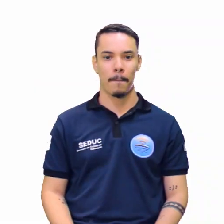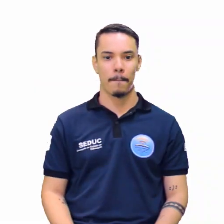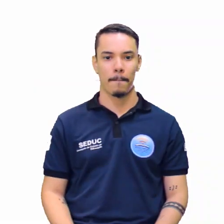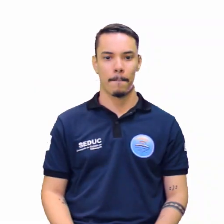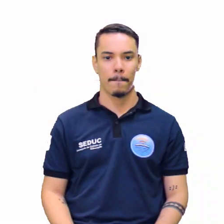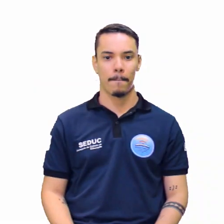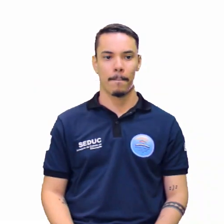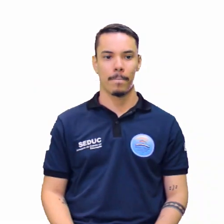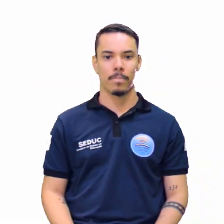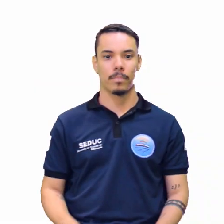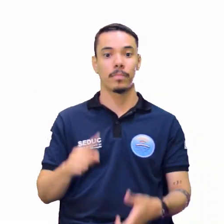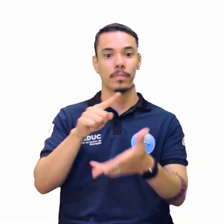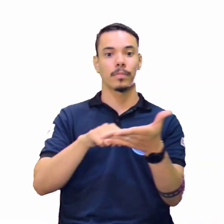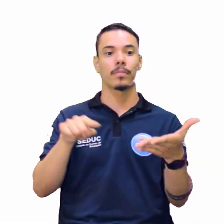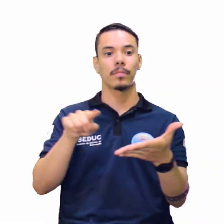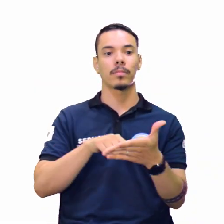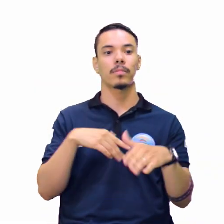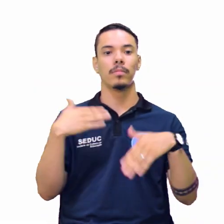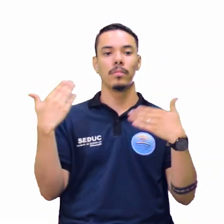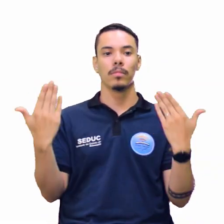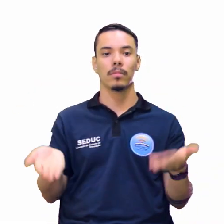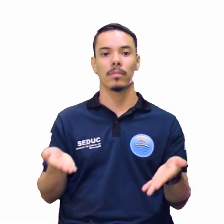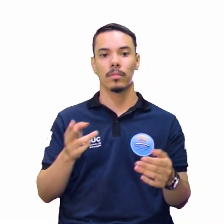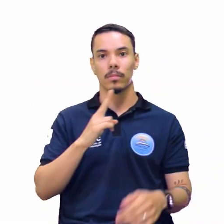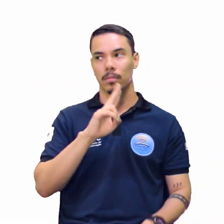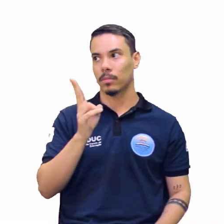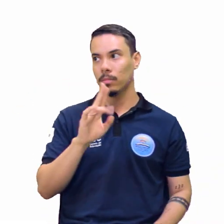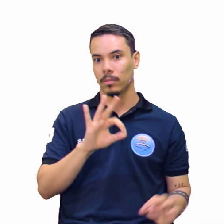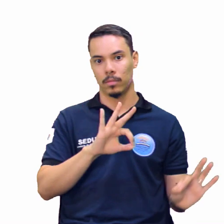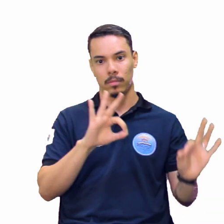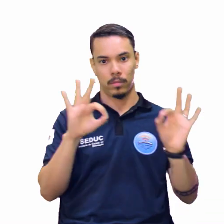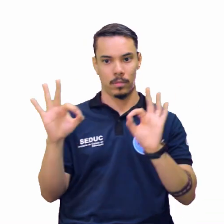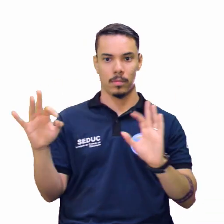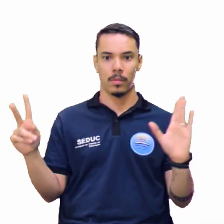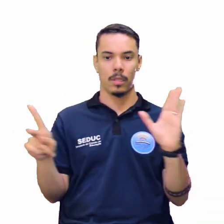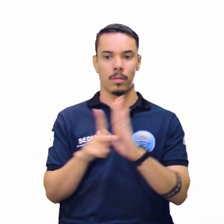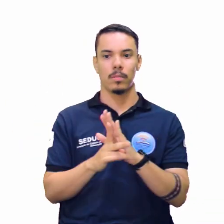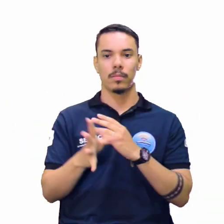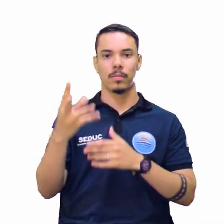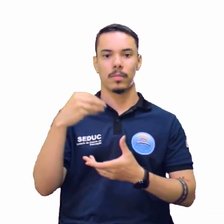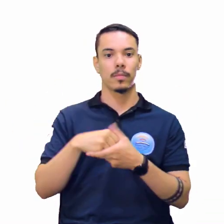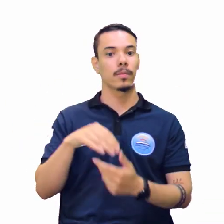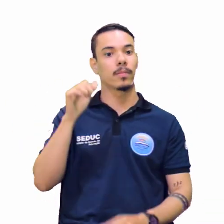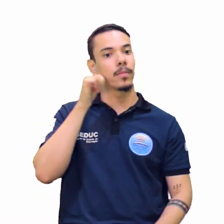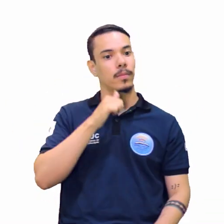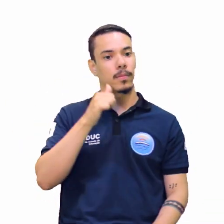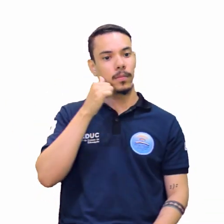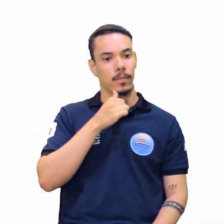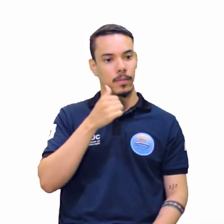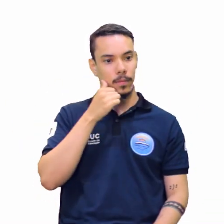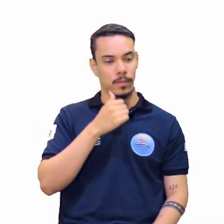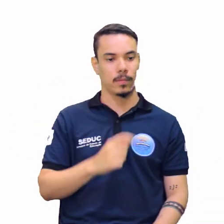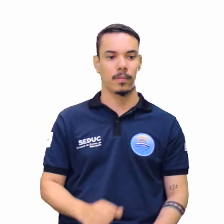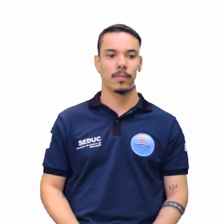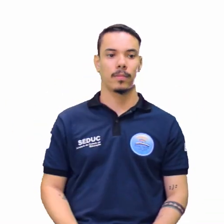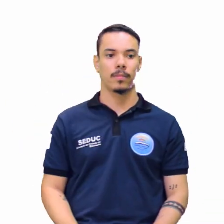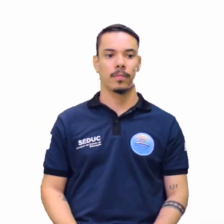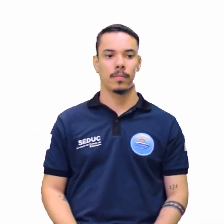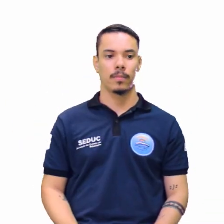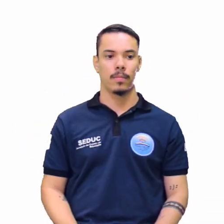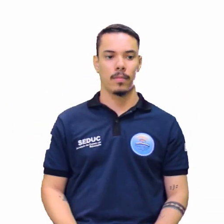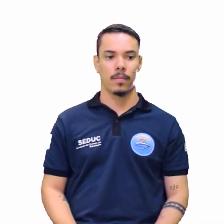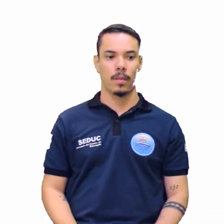marque a alternativa em que a sequência de nomes pertence ao gênero feminino aí eu